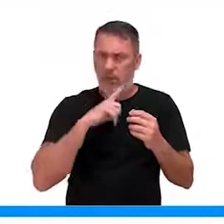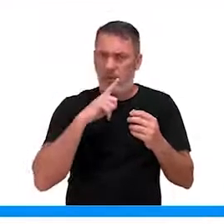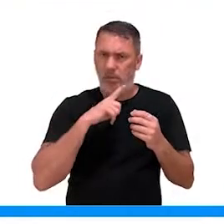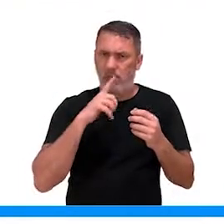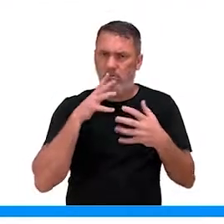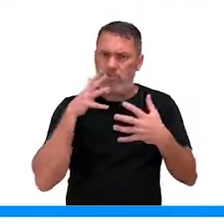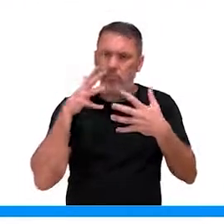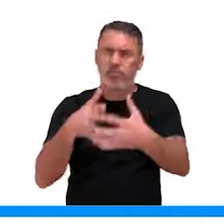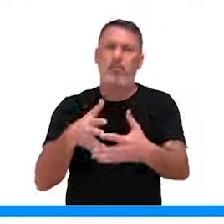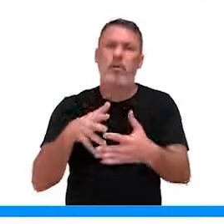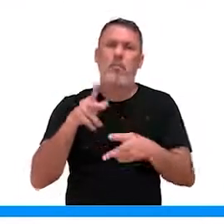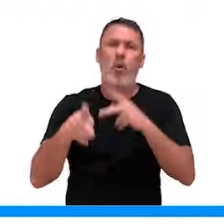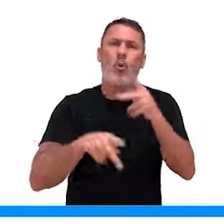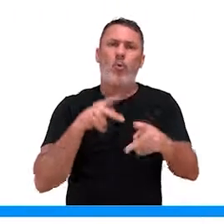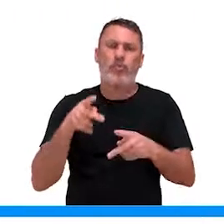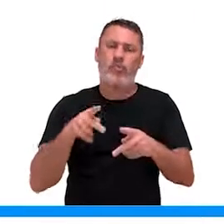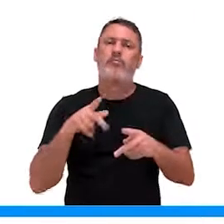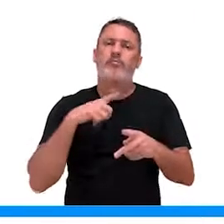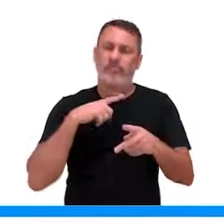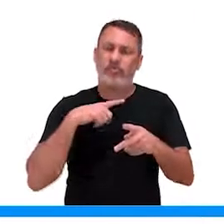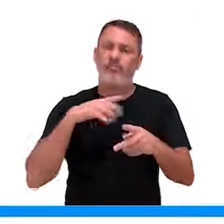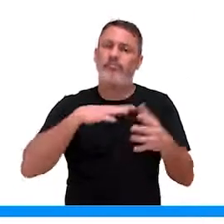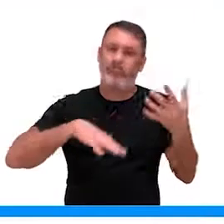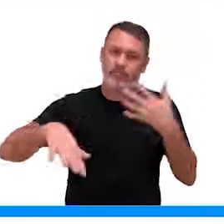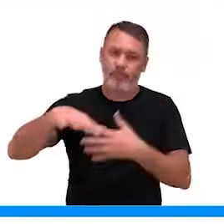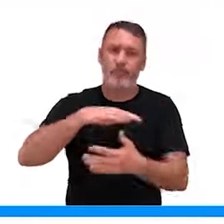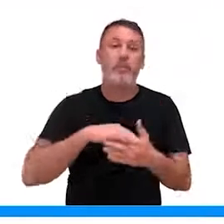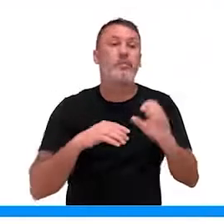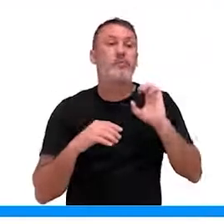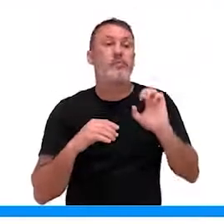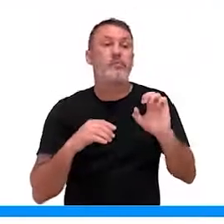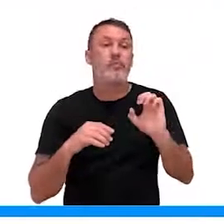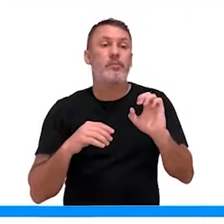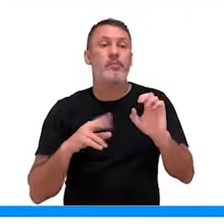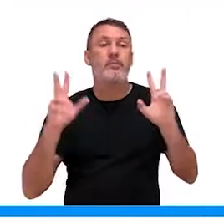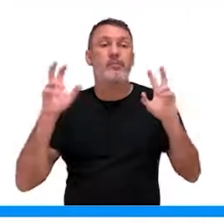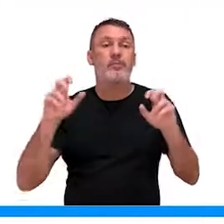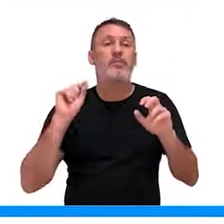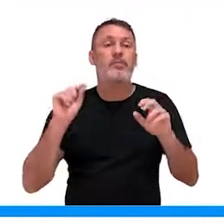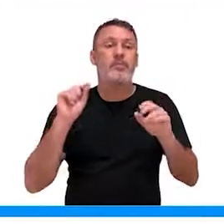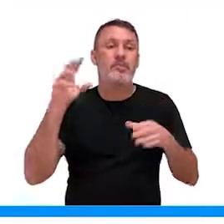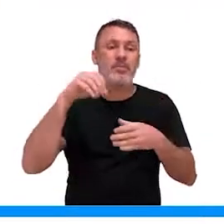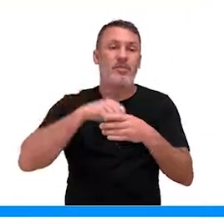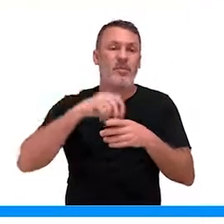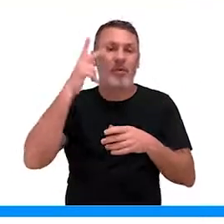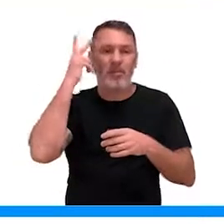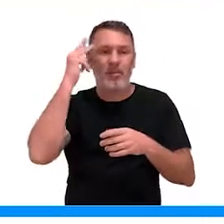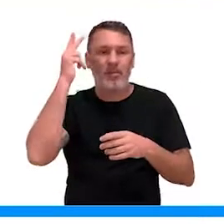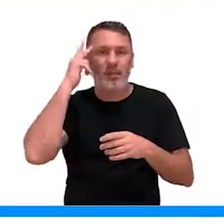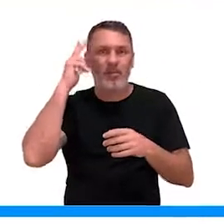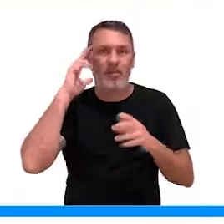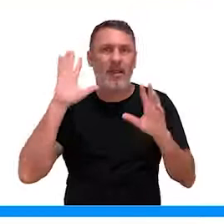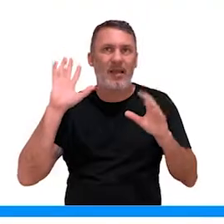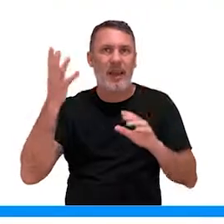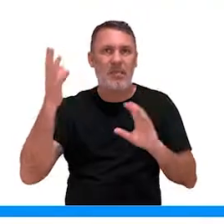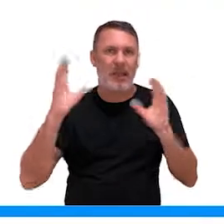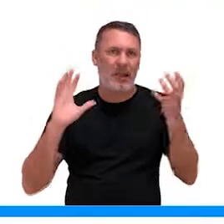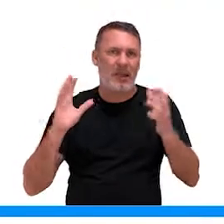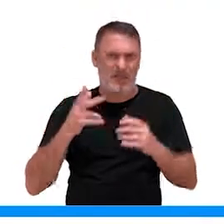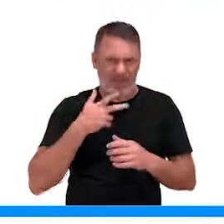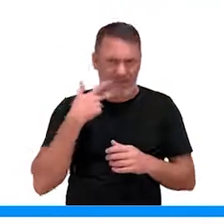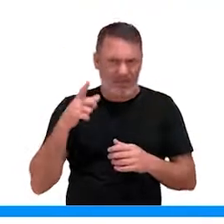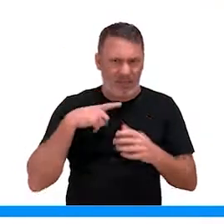populacional. Então, aí a letra E, meus amores. Os elementos de ordem natural relacionados com tipos climáticos, não, nós não temos aqui